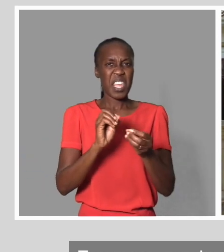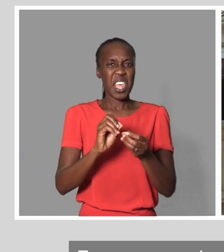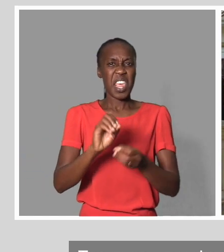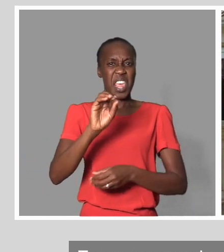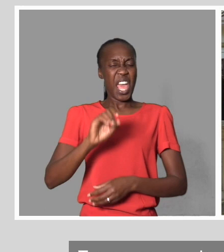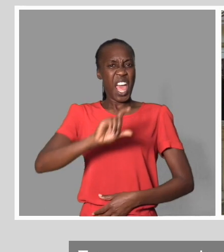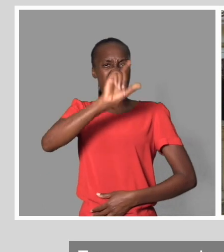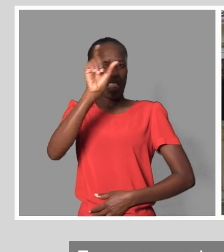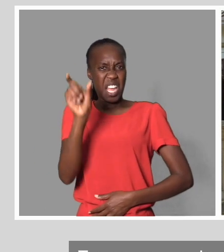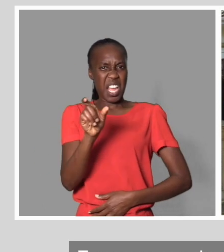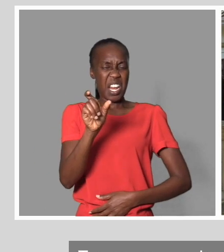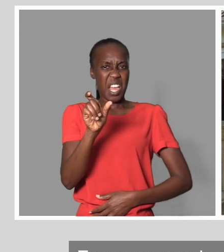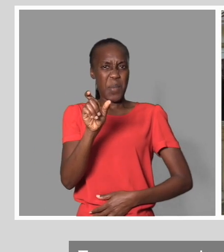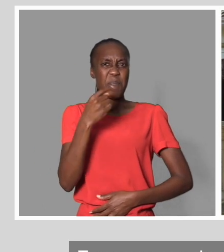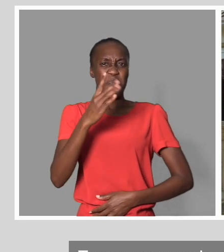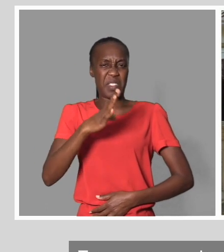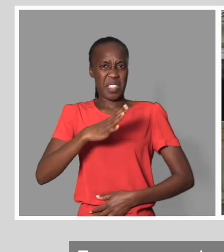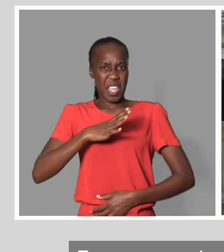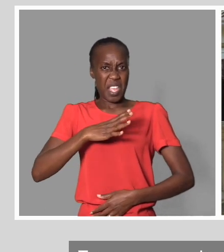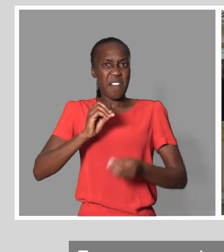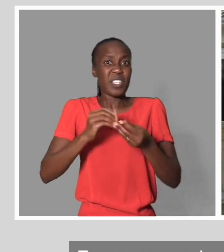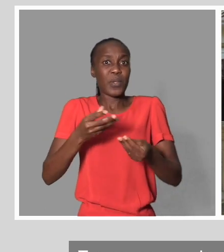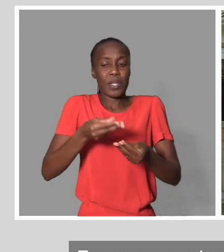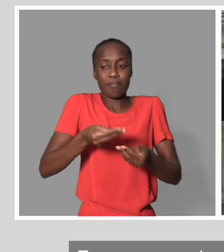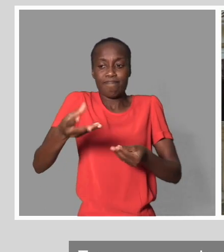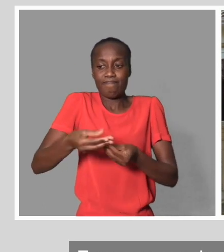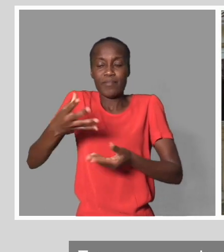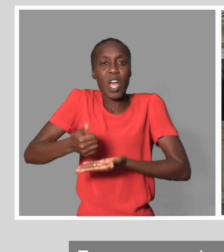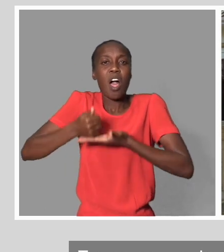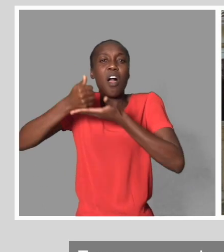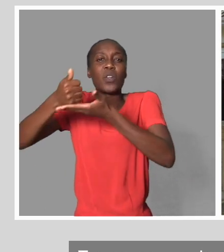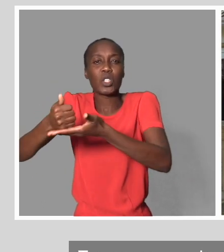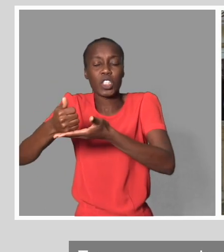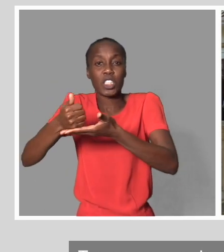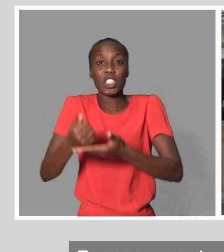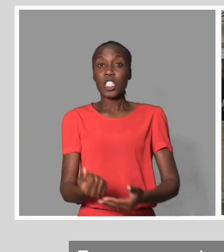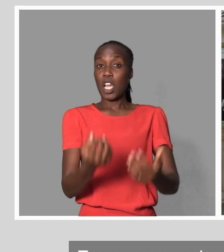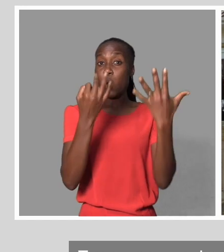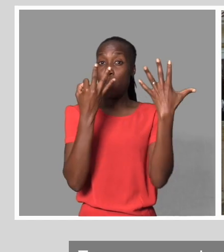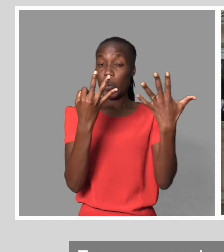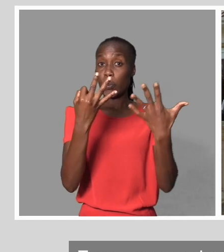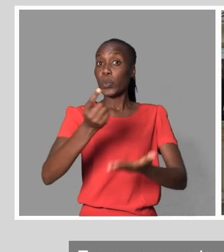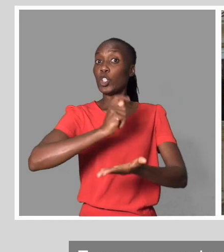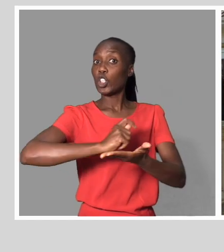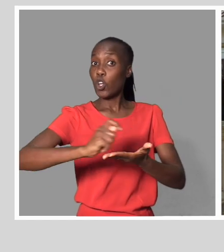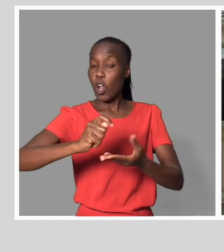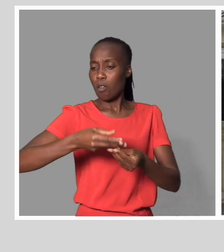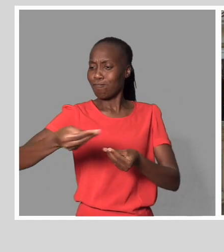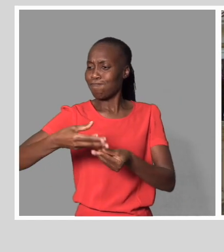a LP Code Itália, esse fornece lanche a 8